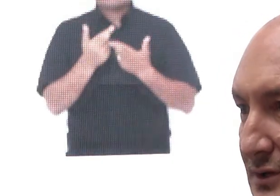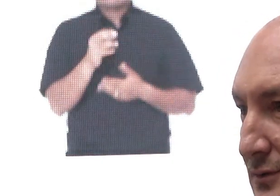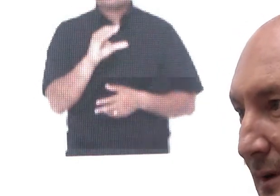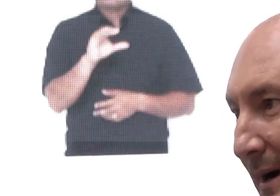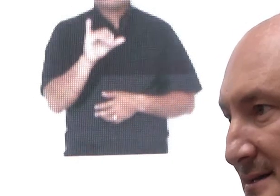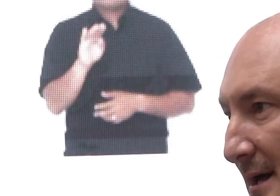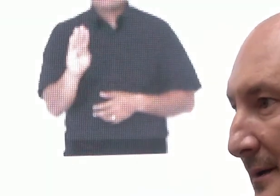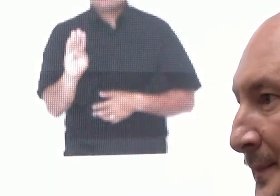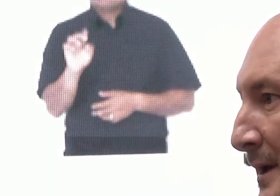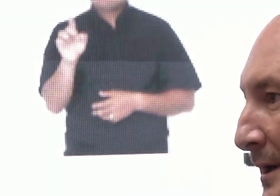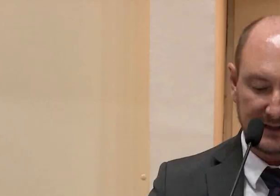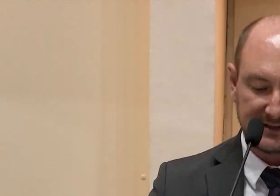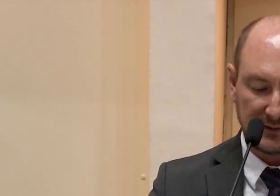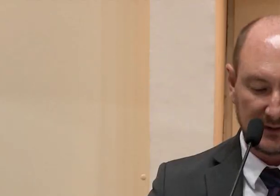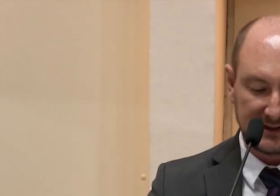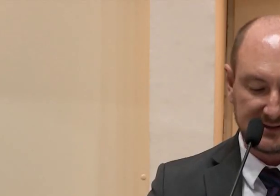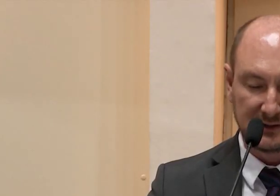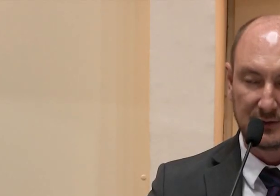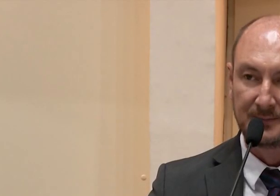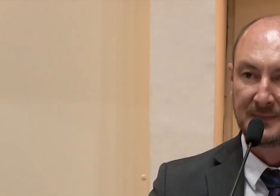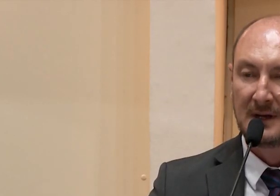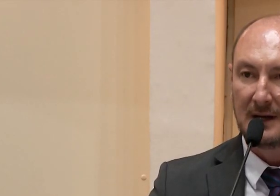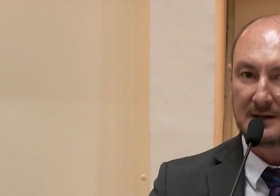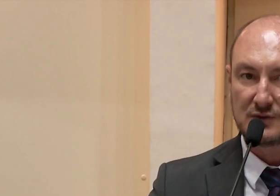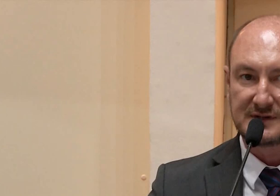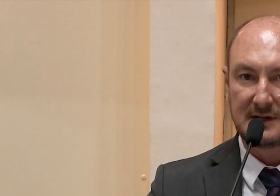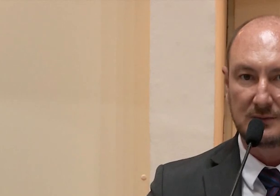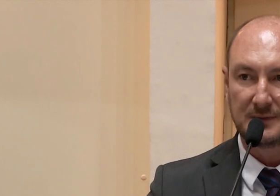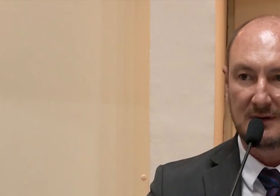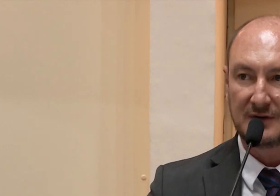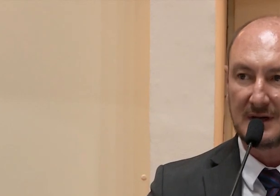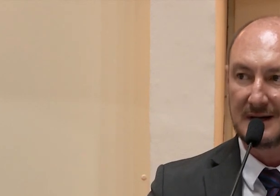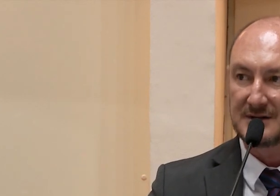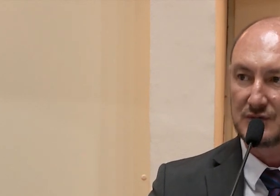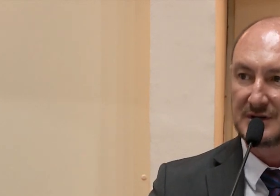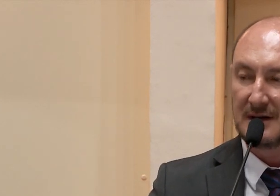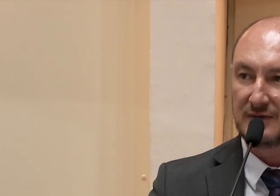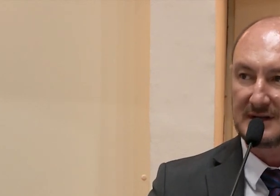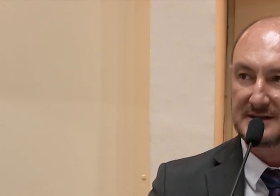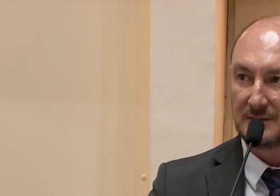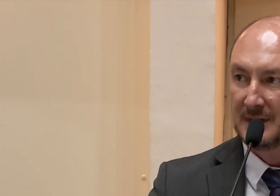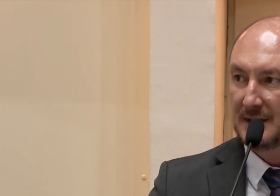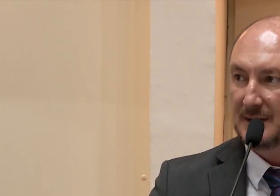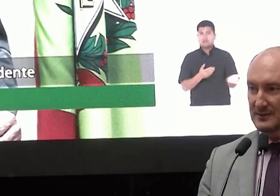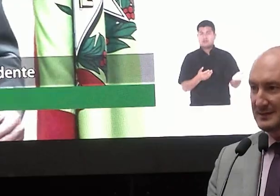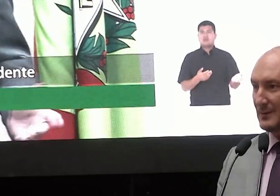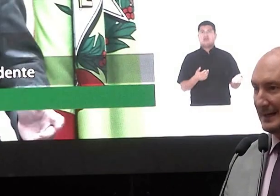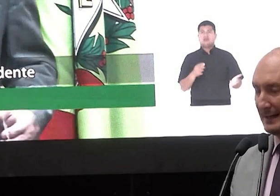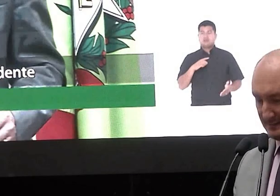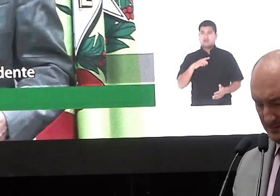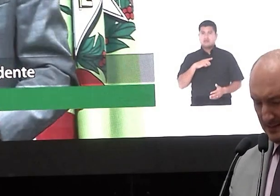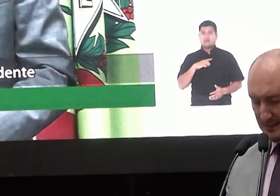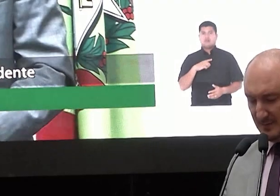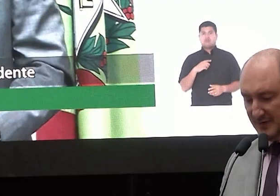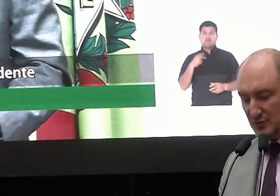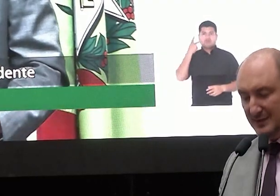comando do parlamento estadual. O primeiro mandato como presidente foi de 1 ano em 2021. Mauro de